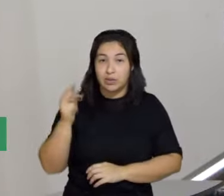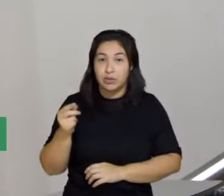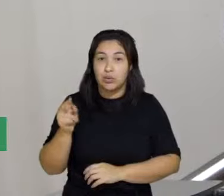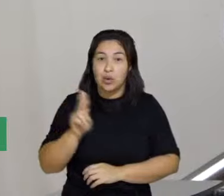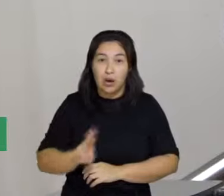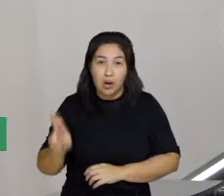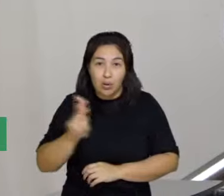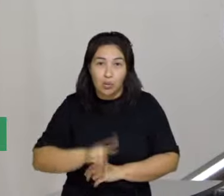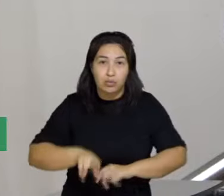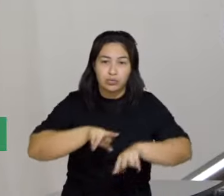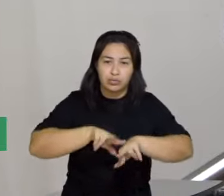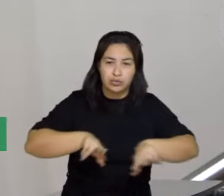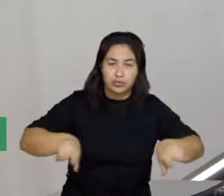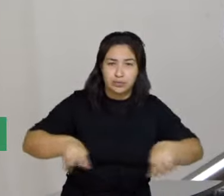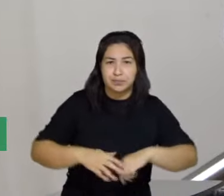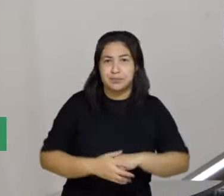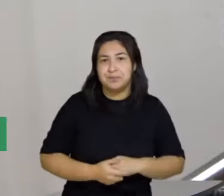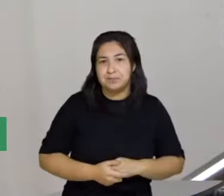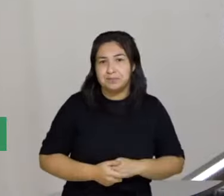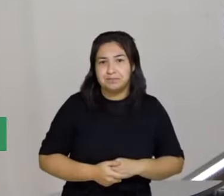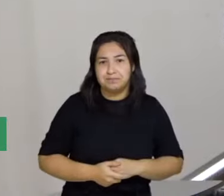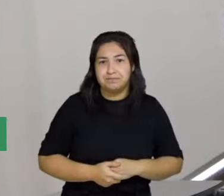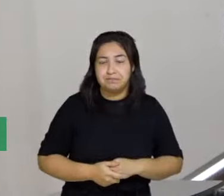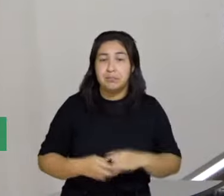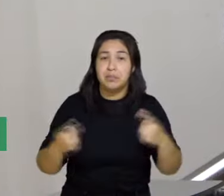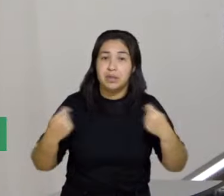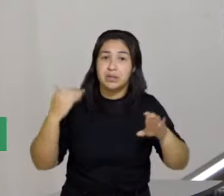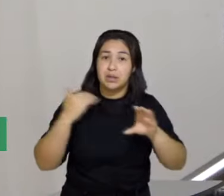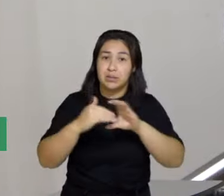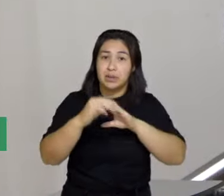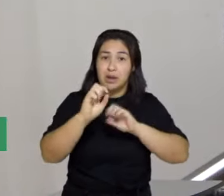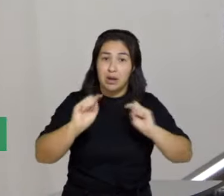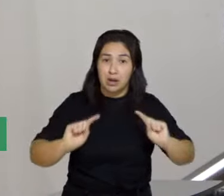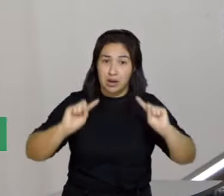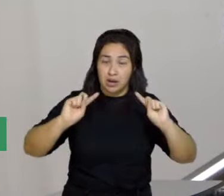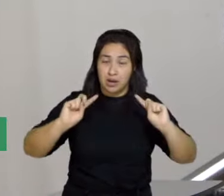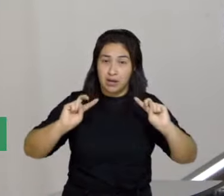Participativa. Elas devem encaminhar por um e-mail institucional,